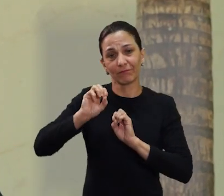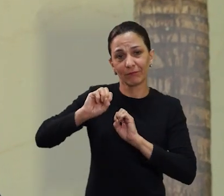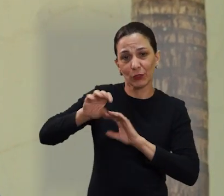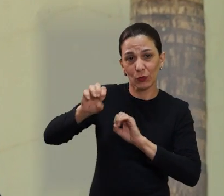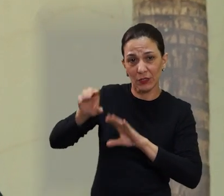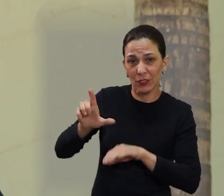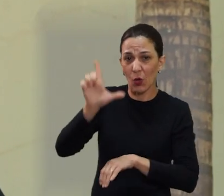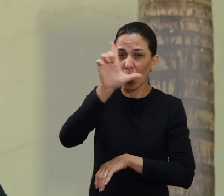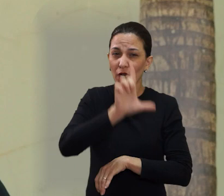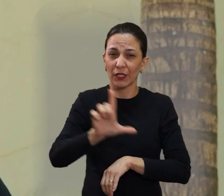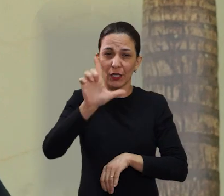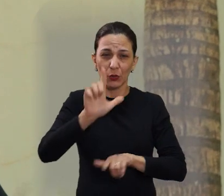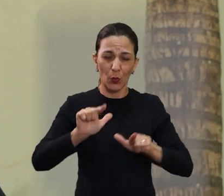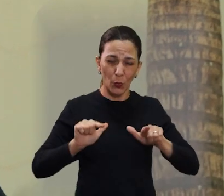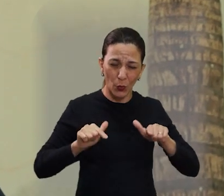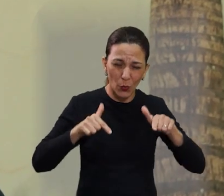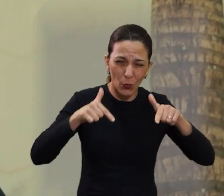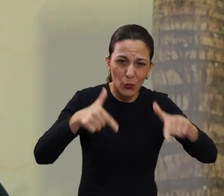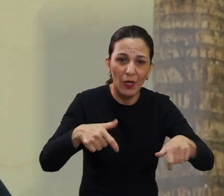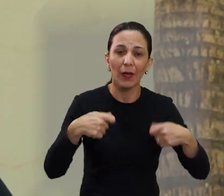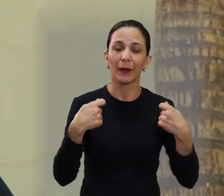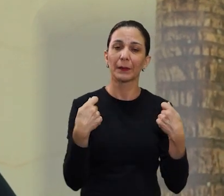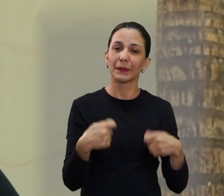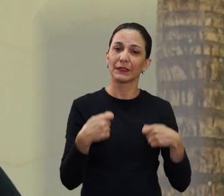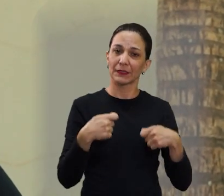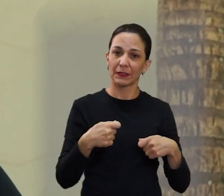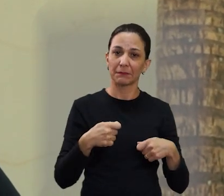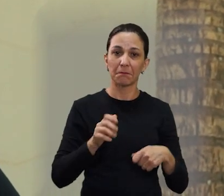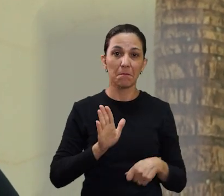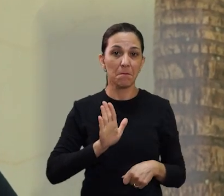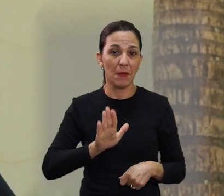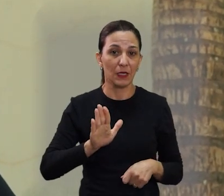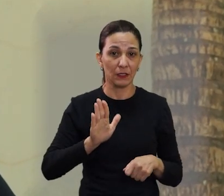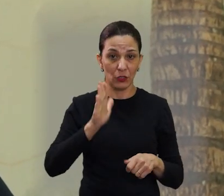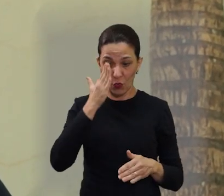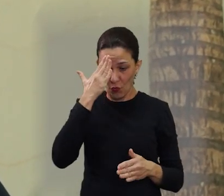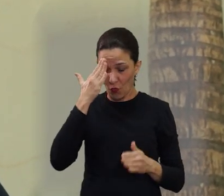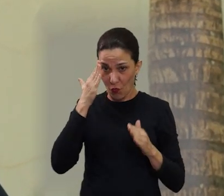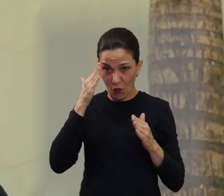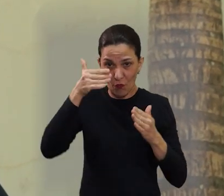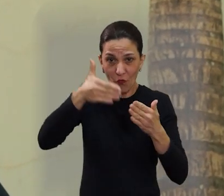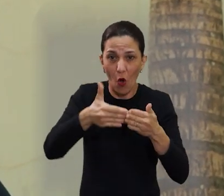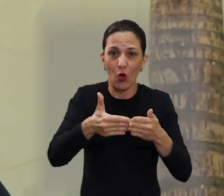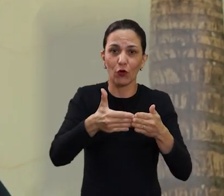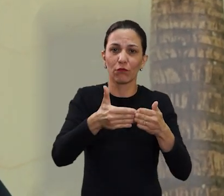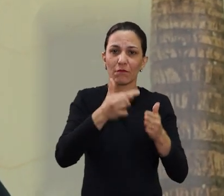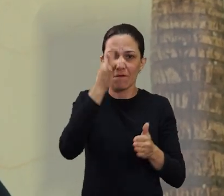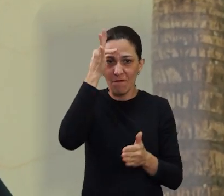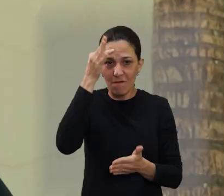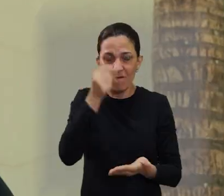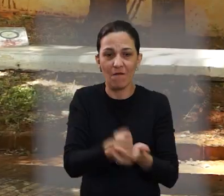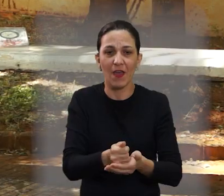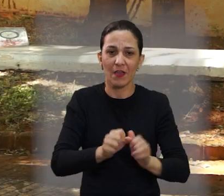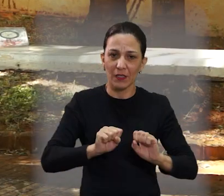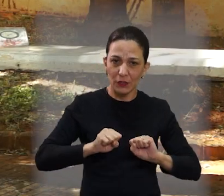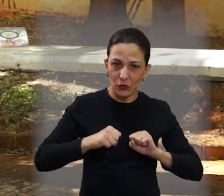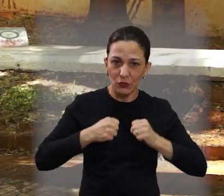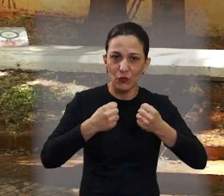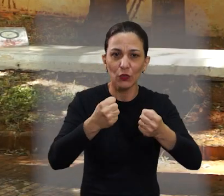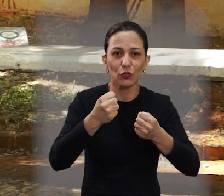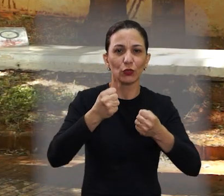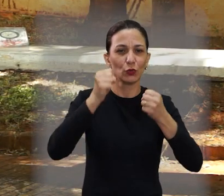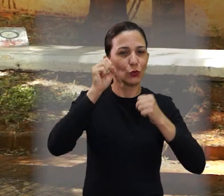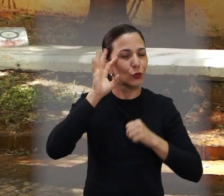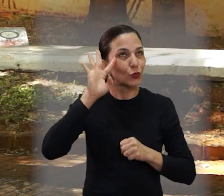Brasil não é fácil, é uma luta árdua, educação, literatura, a gente tem que lutar bastante por isso. Mas né,